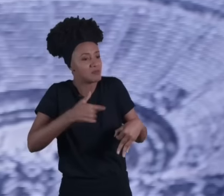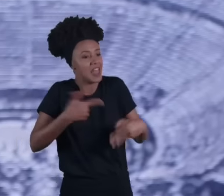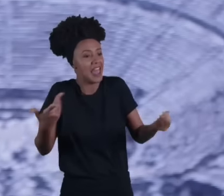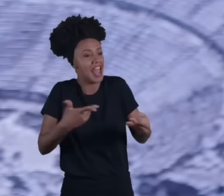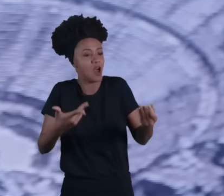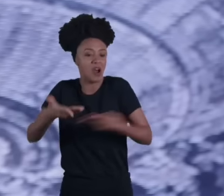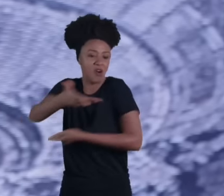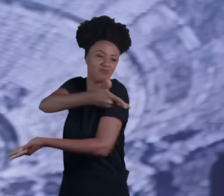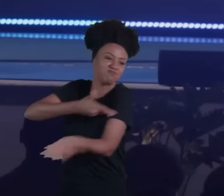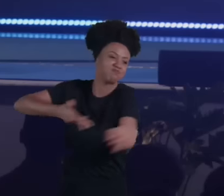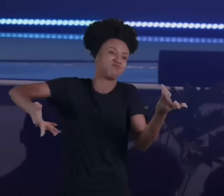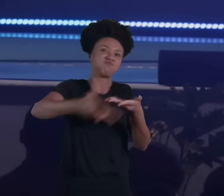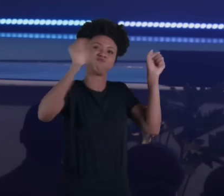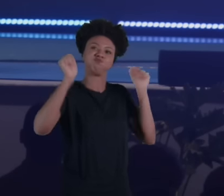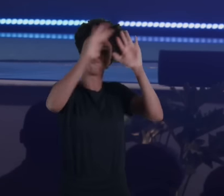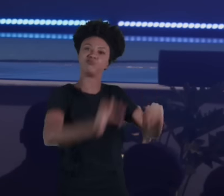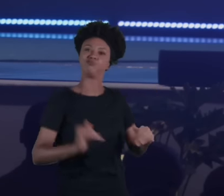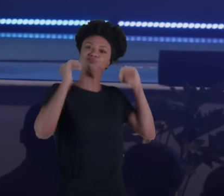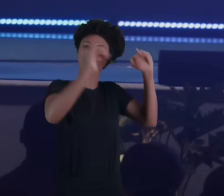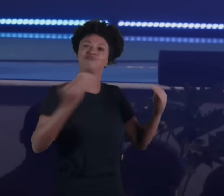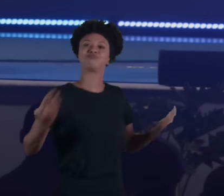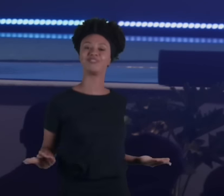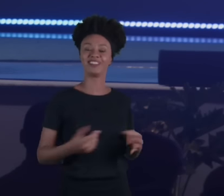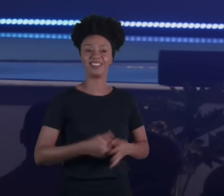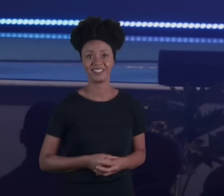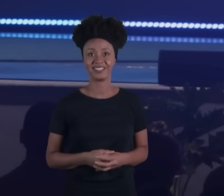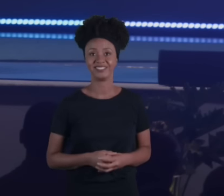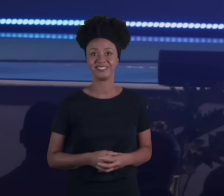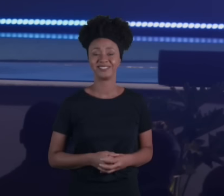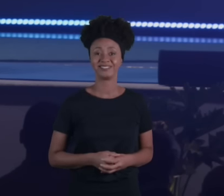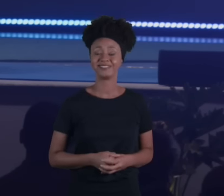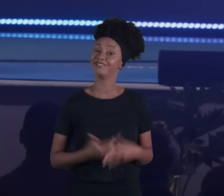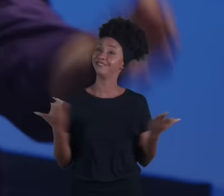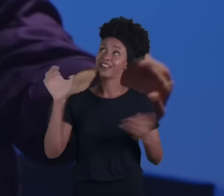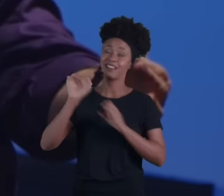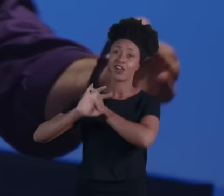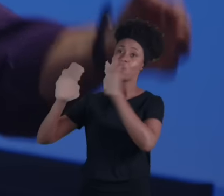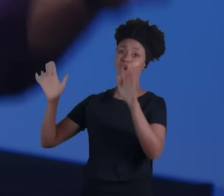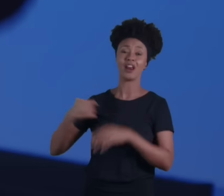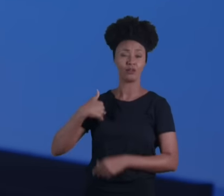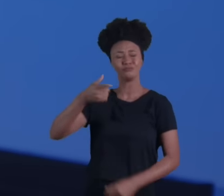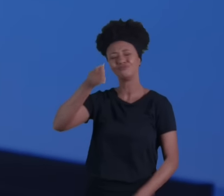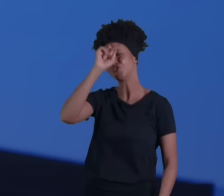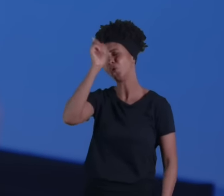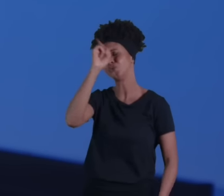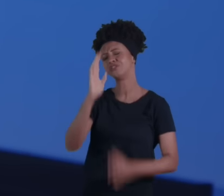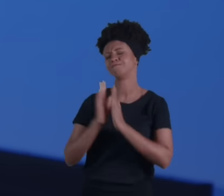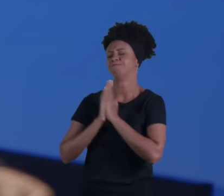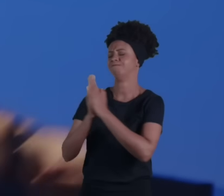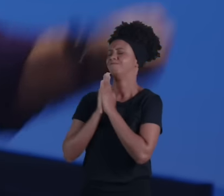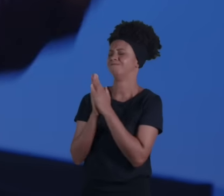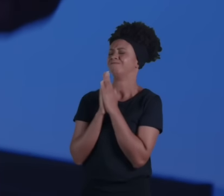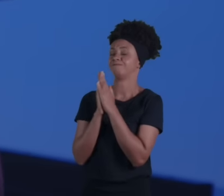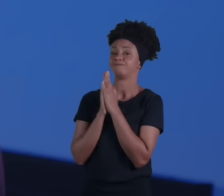É só Ele que merece a glória. Irmãos, todo dia eu falo para Deus: Senhor, ainda